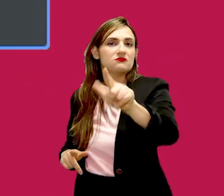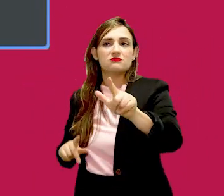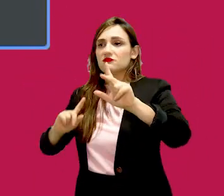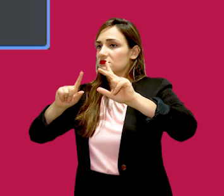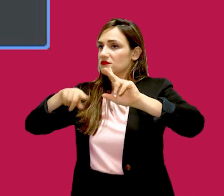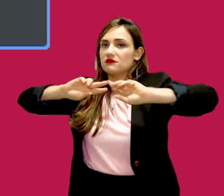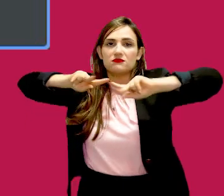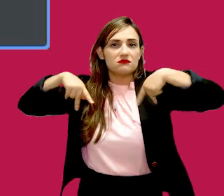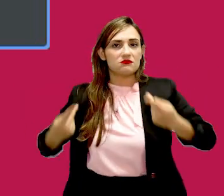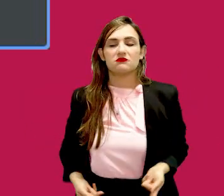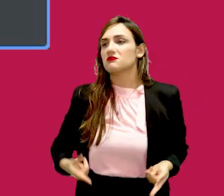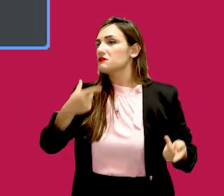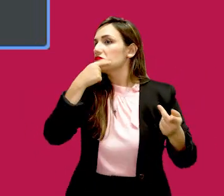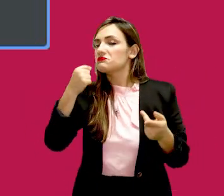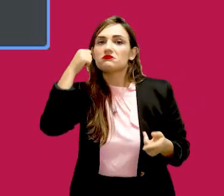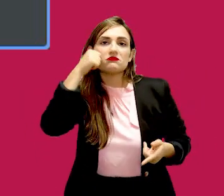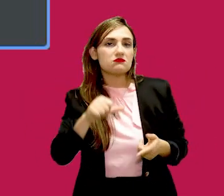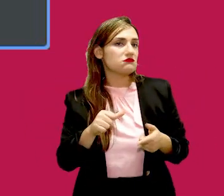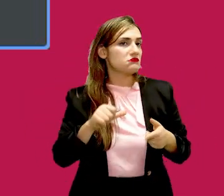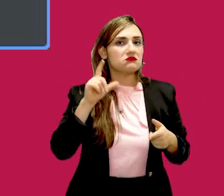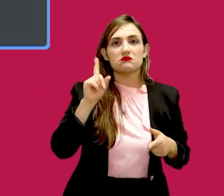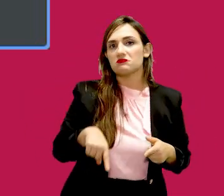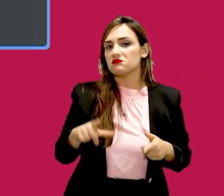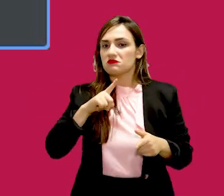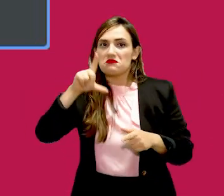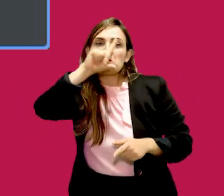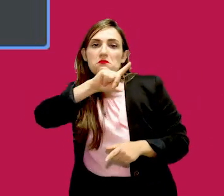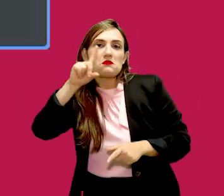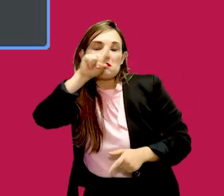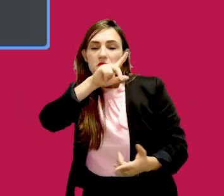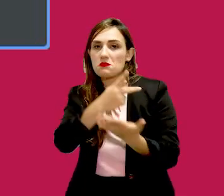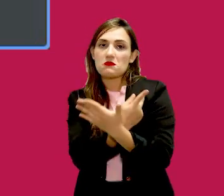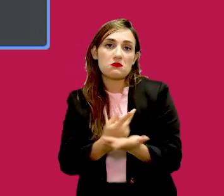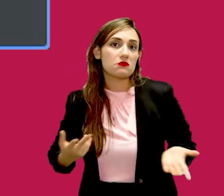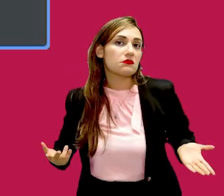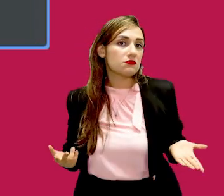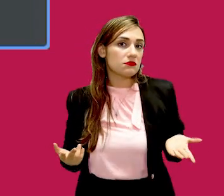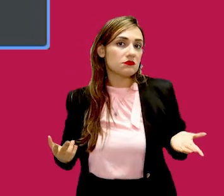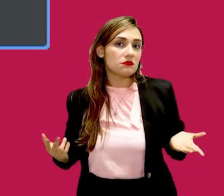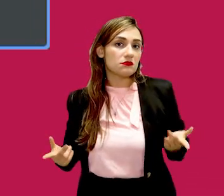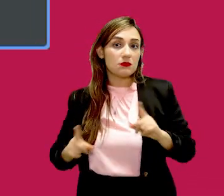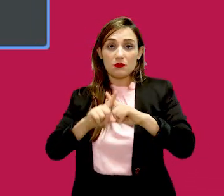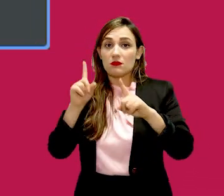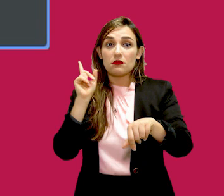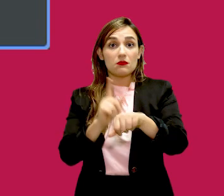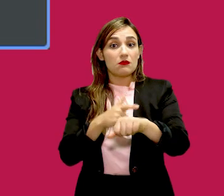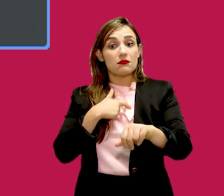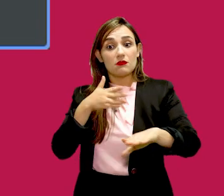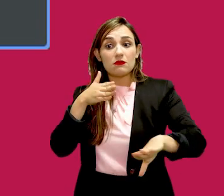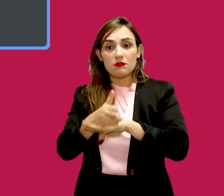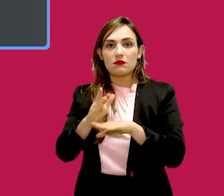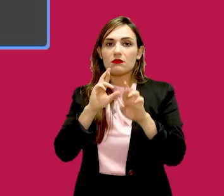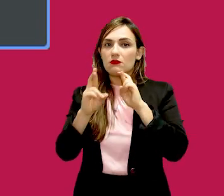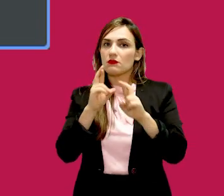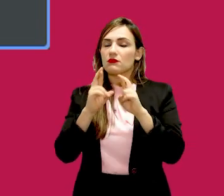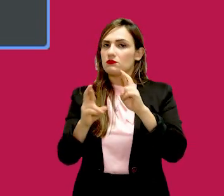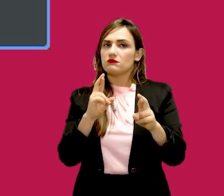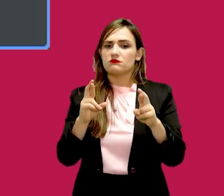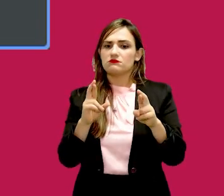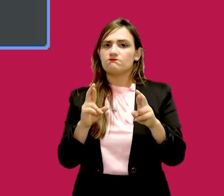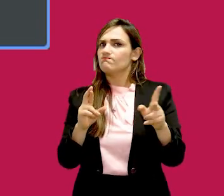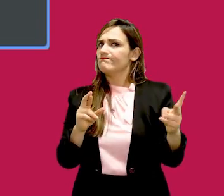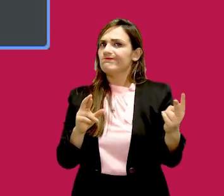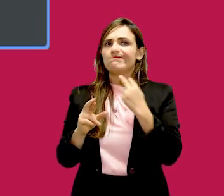somos seres humanos, mulheres, homens, todos nós temos defeitos, mas quando nós iniciamos um relacionamento, nós